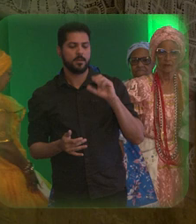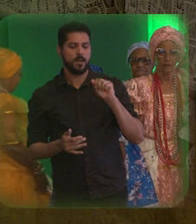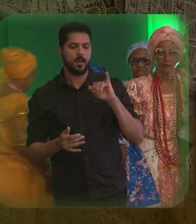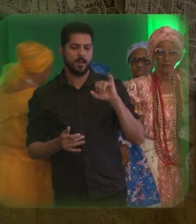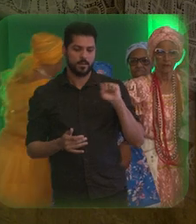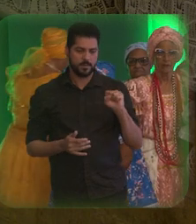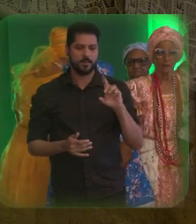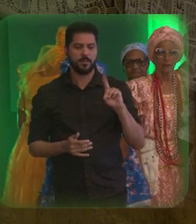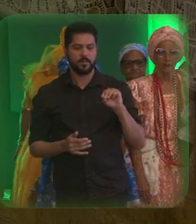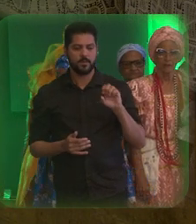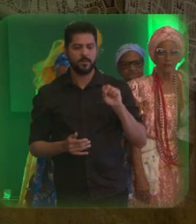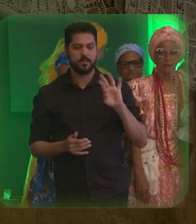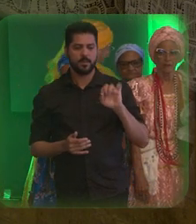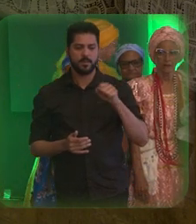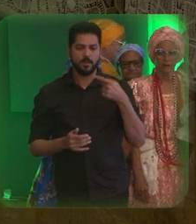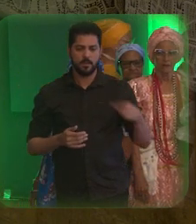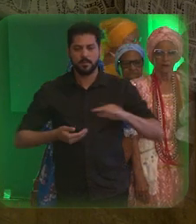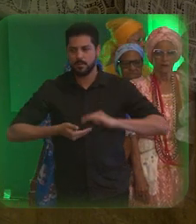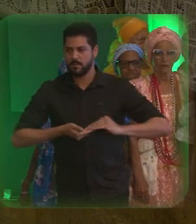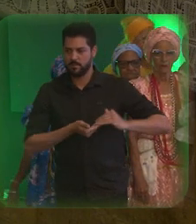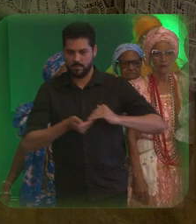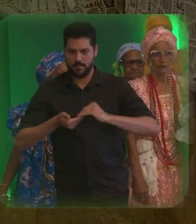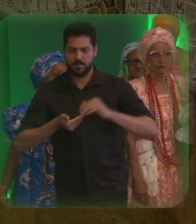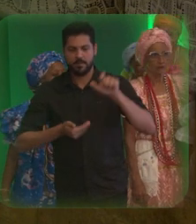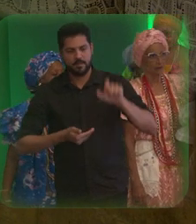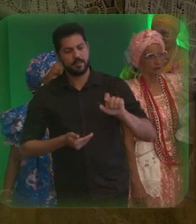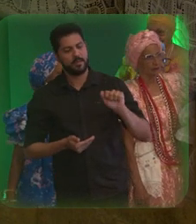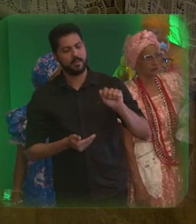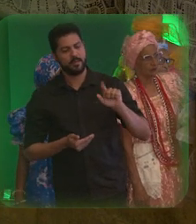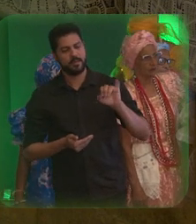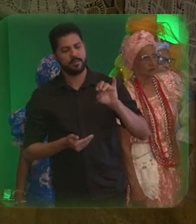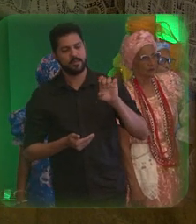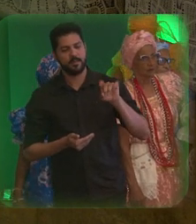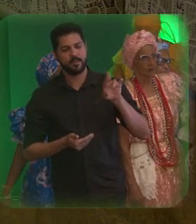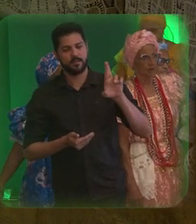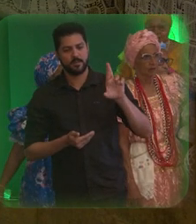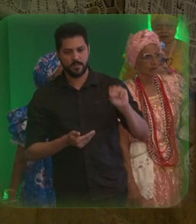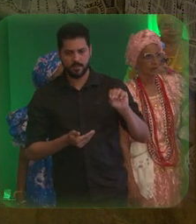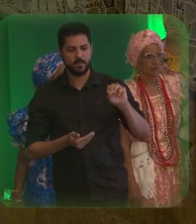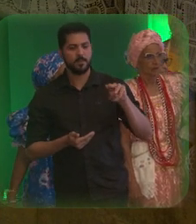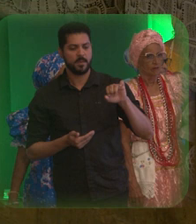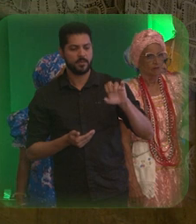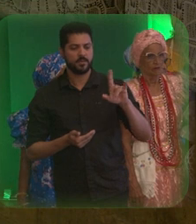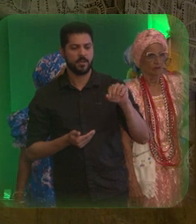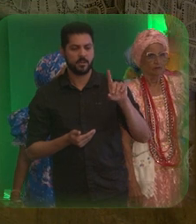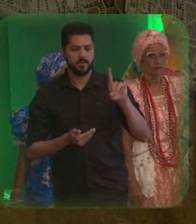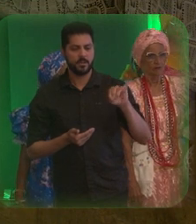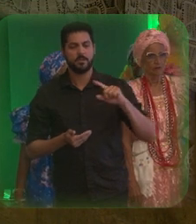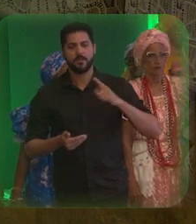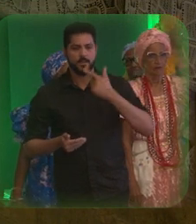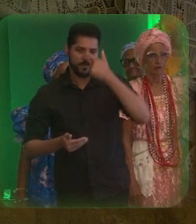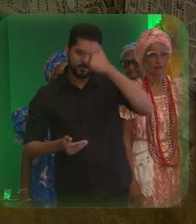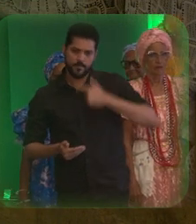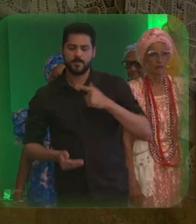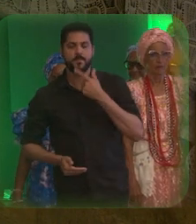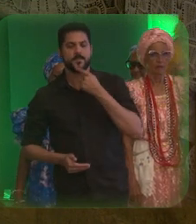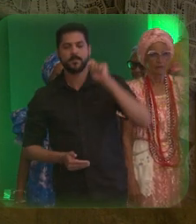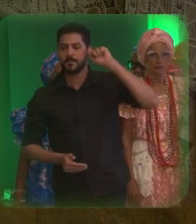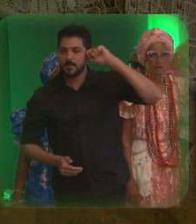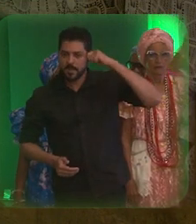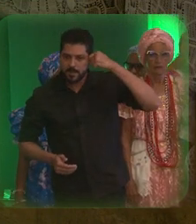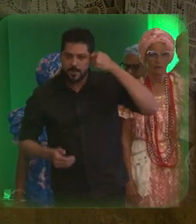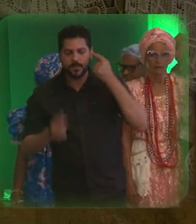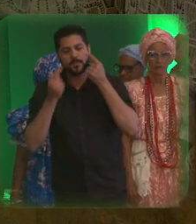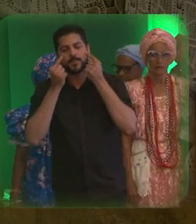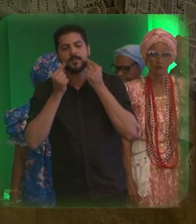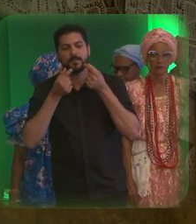Mestre de cerimônia, Alexandro Machado. Sou um homem preto, cabelos crespos, barba preta e